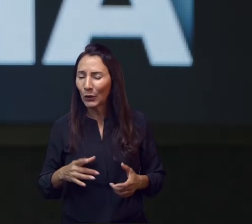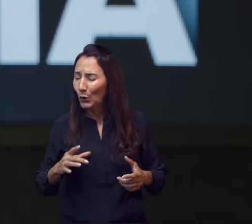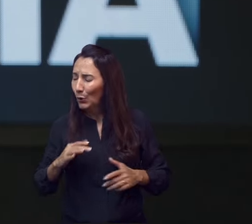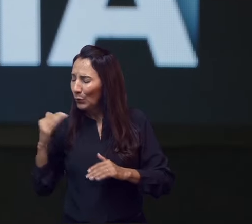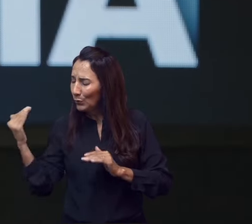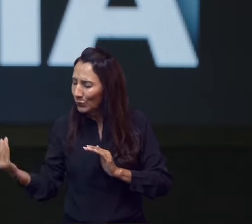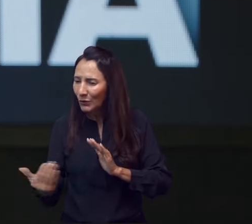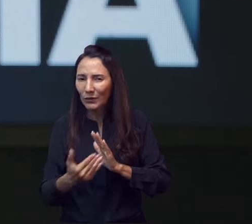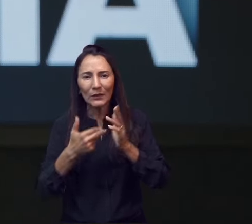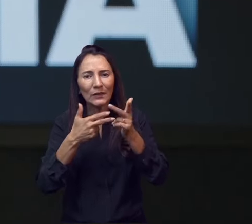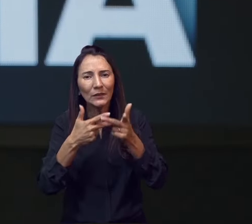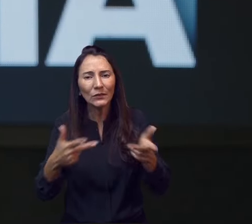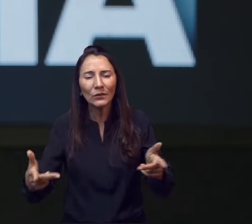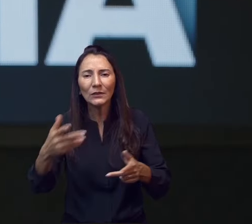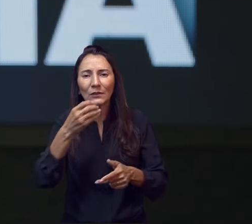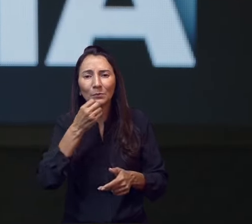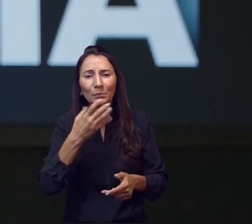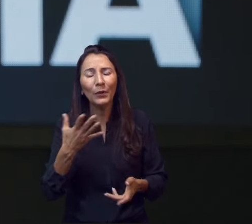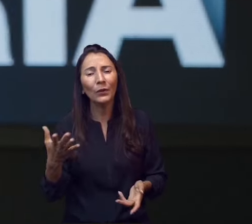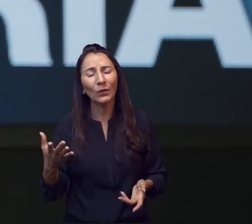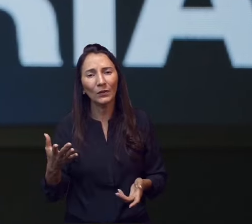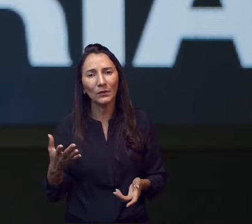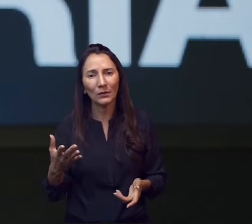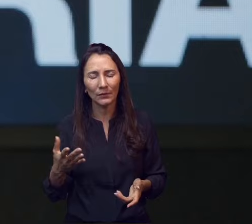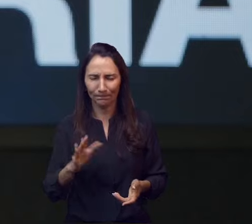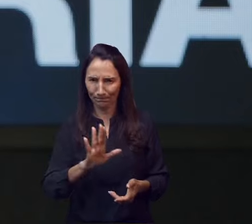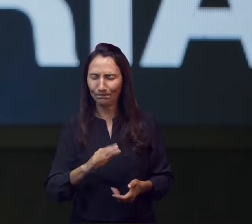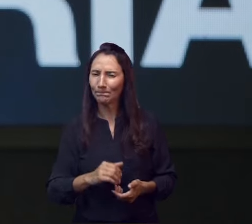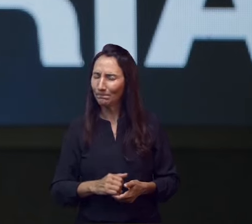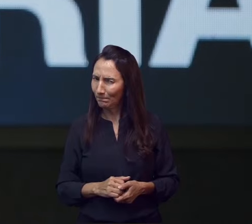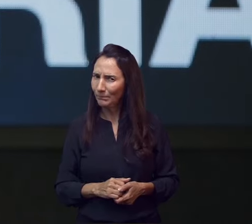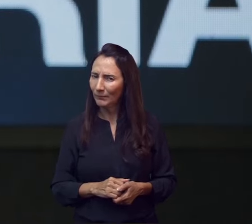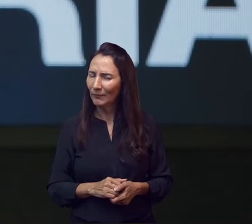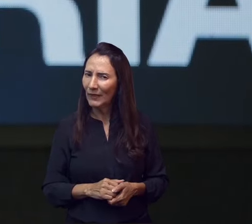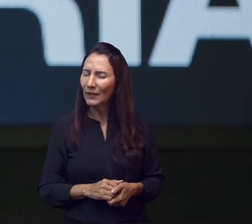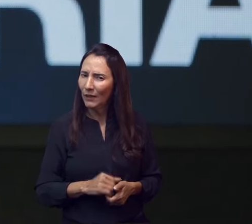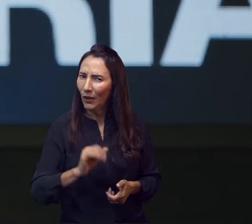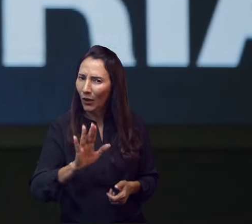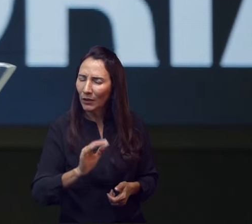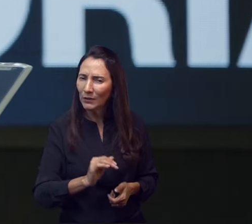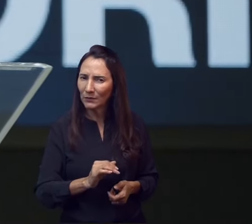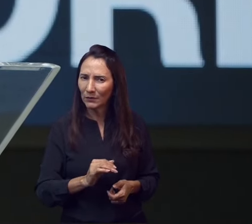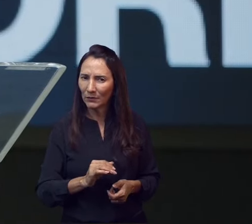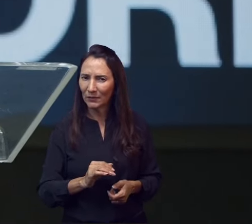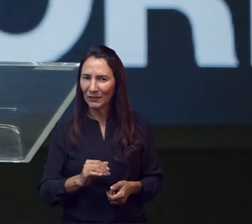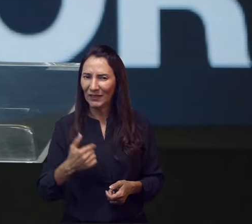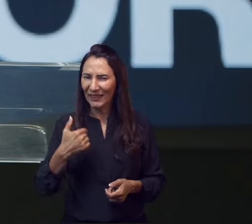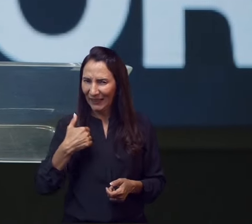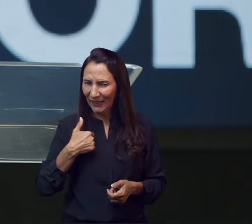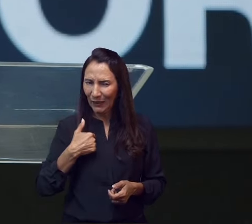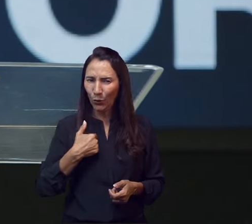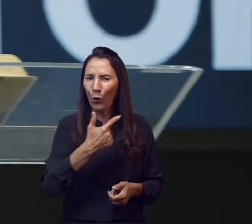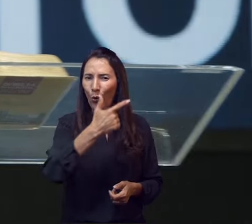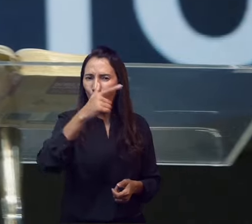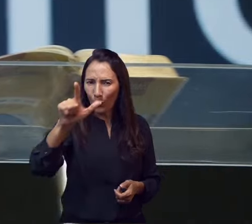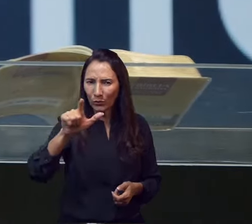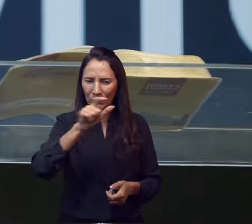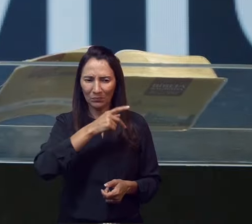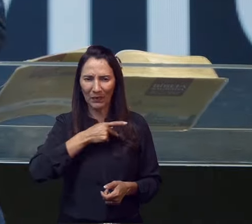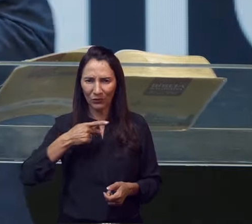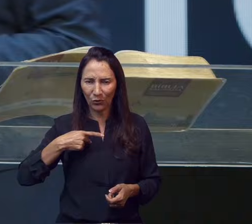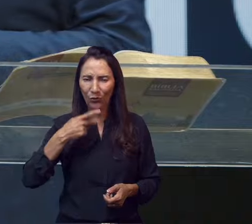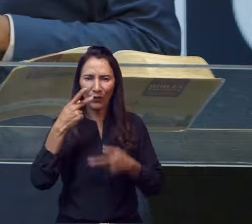boas que tem recebido alguém aqui além de mim além desses pastores que já falaram além do meu